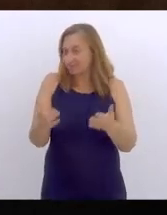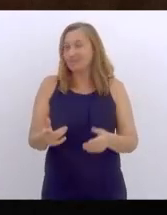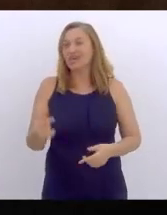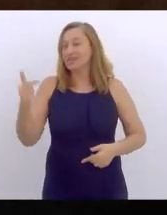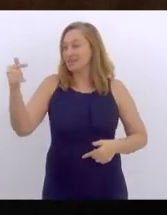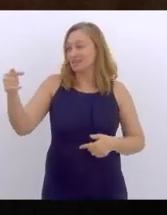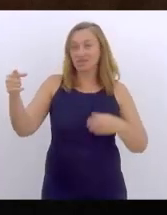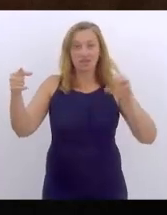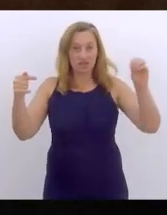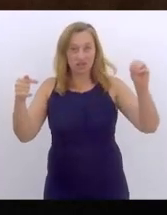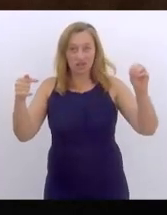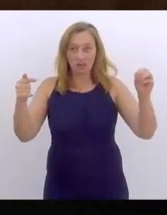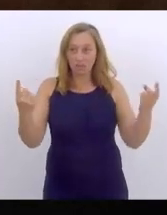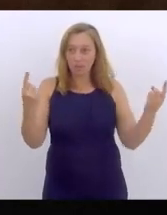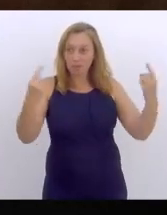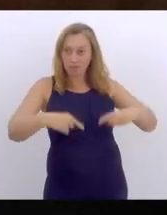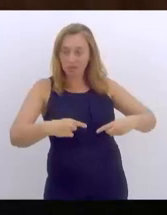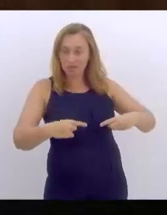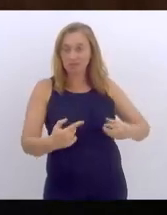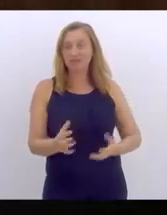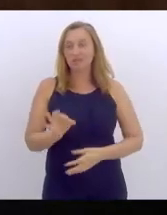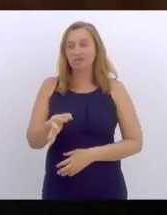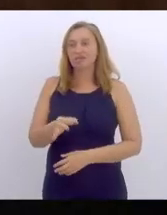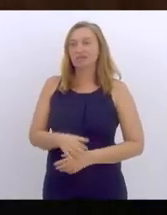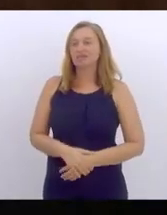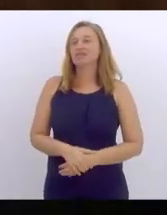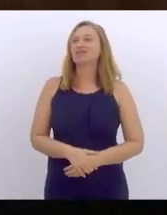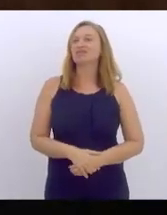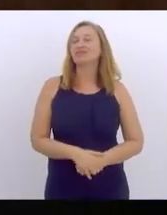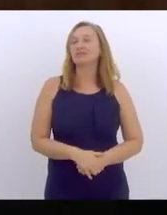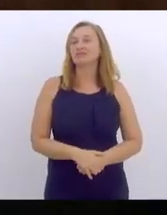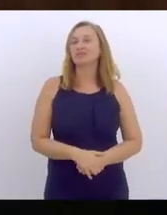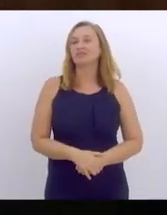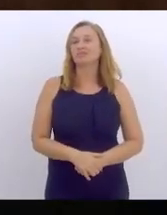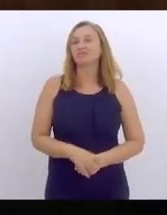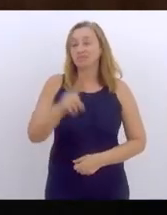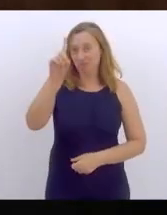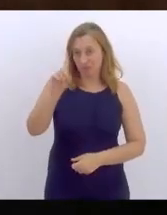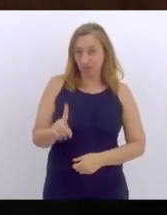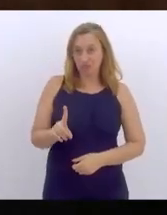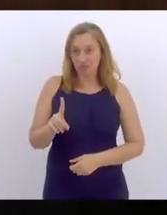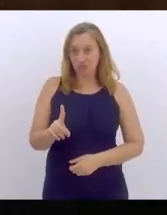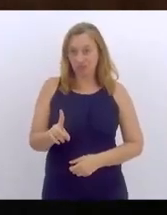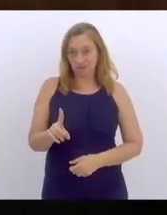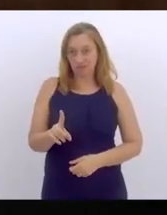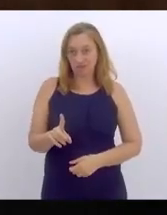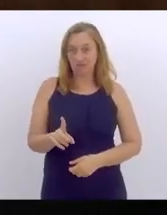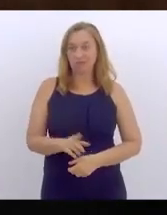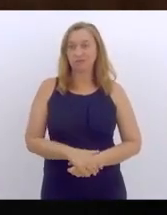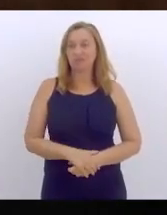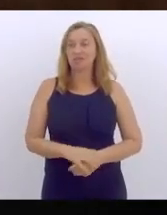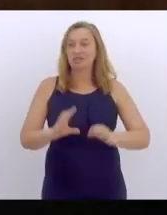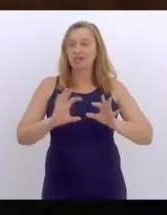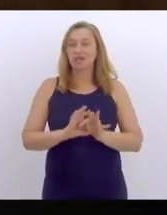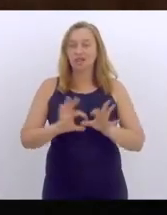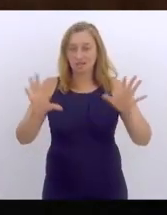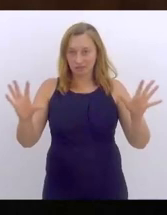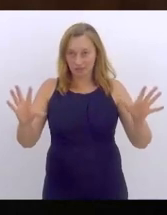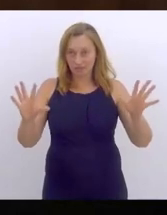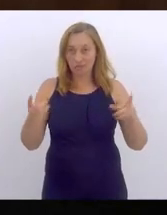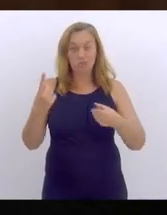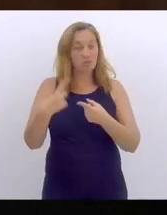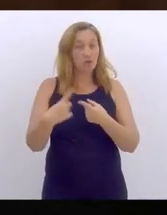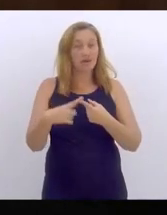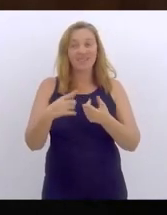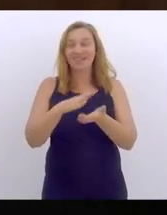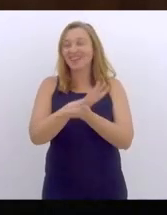7-0, o que lhe garante, como já deveria ter sido, o direito de concorrer livremente, porque